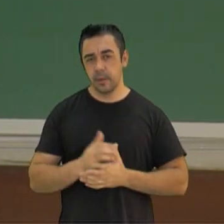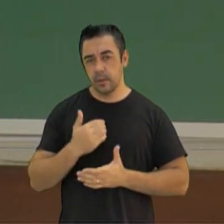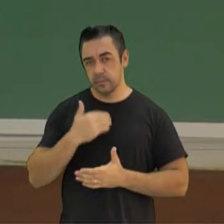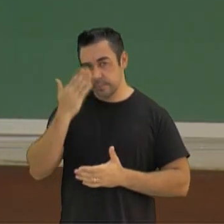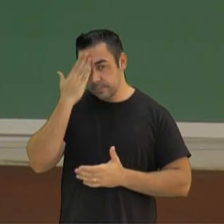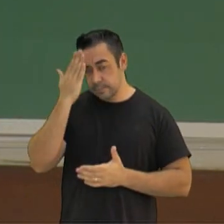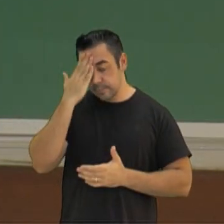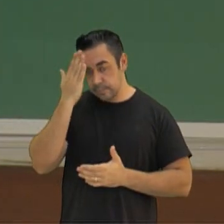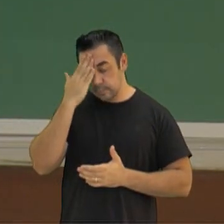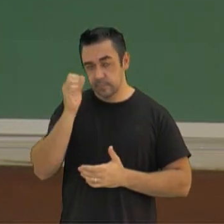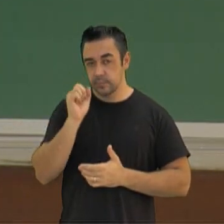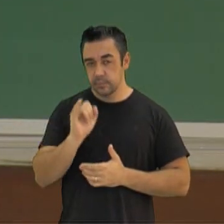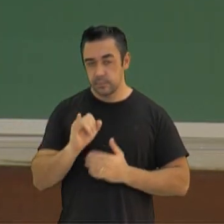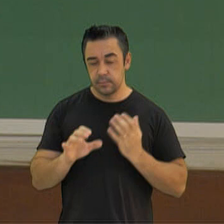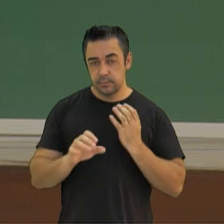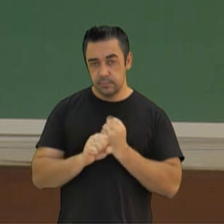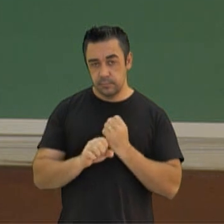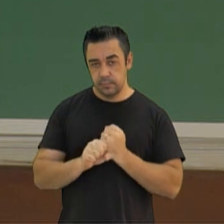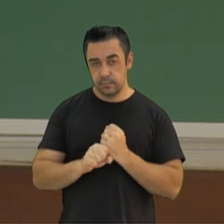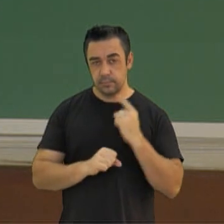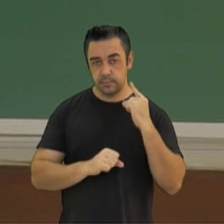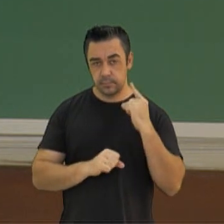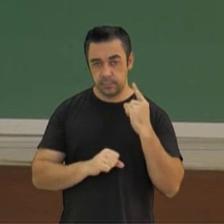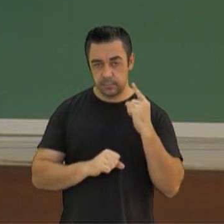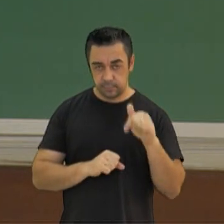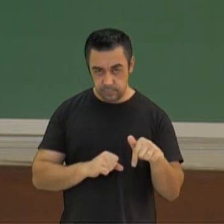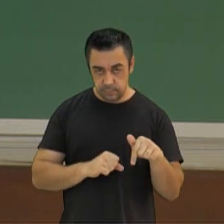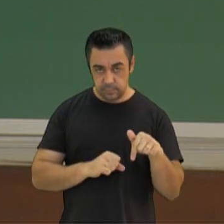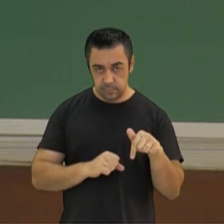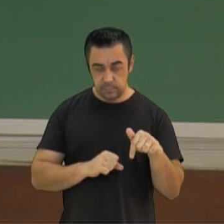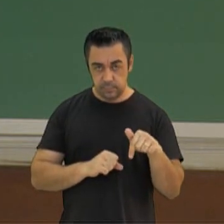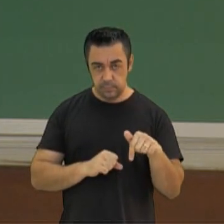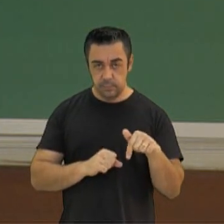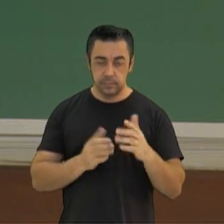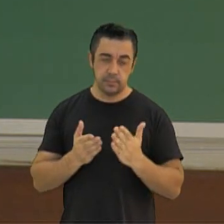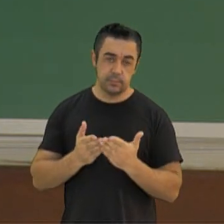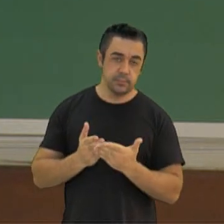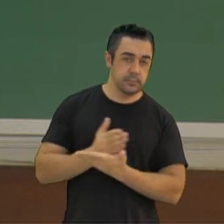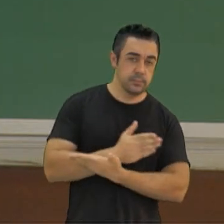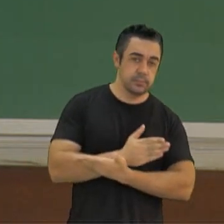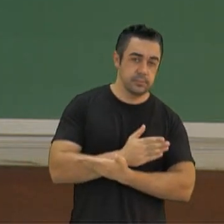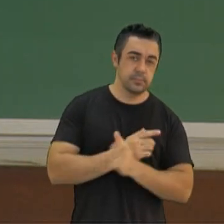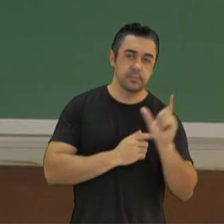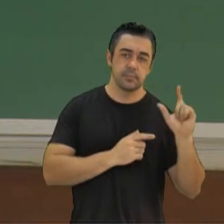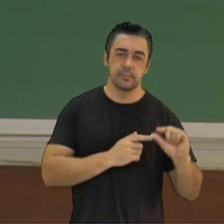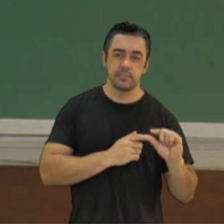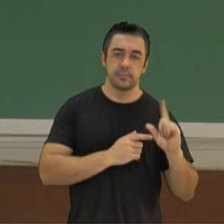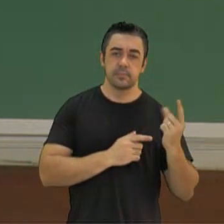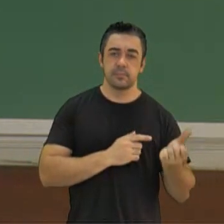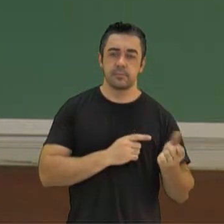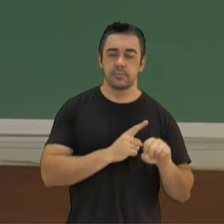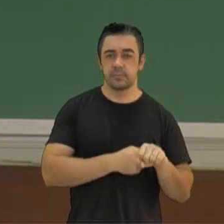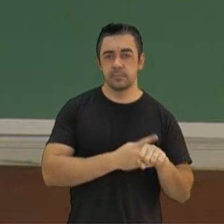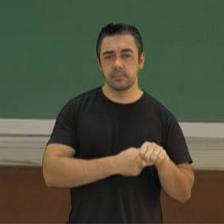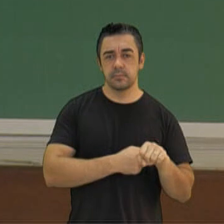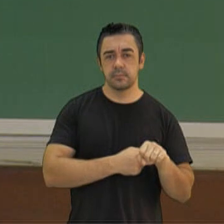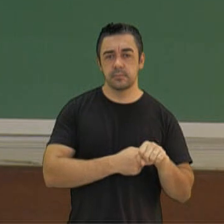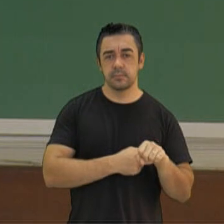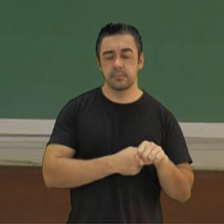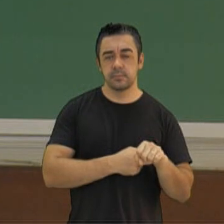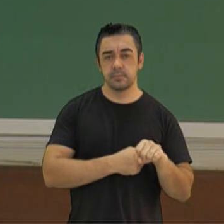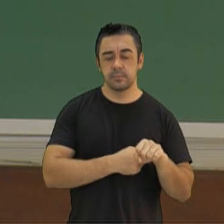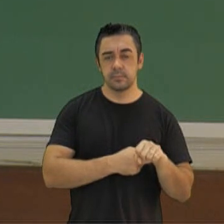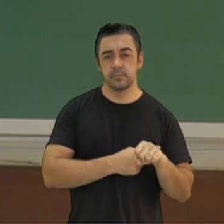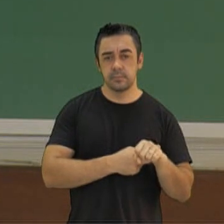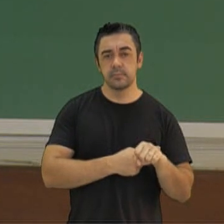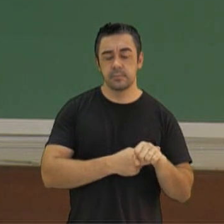sei que se eu calcular para 17 termos, eu vou ter menos do que 16 horas. O valor